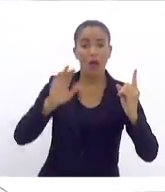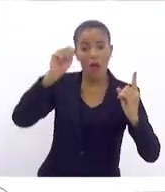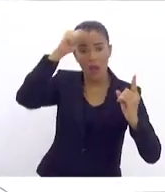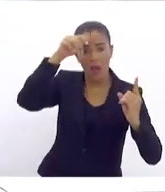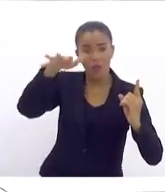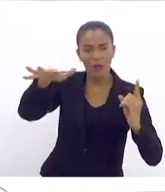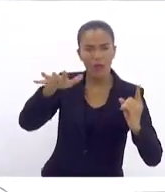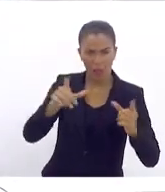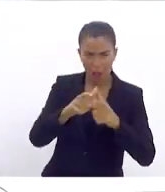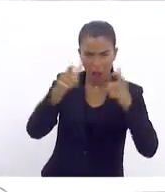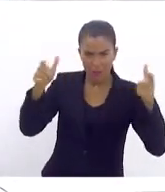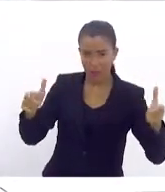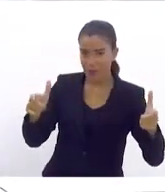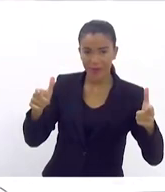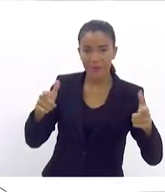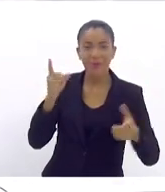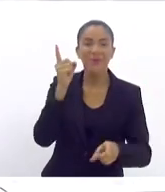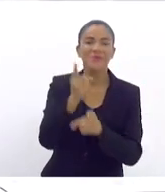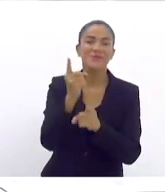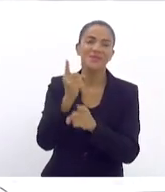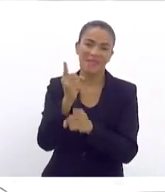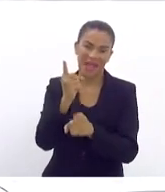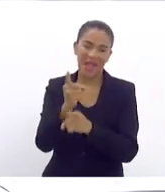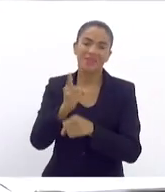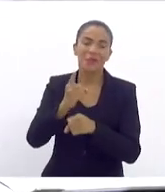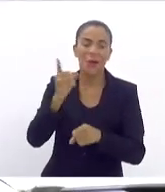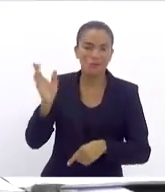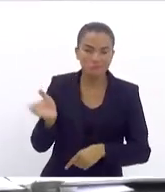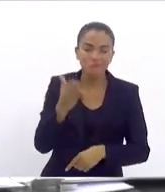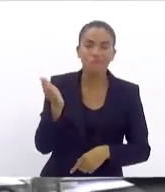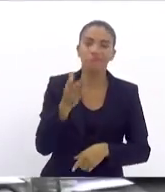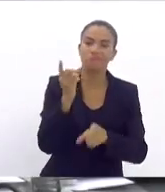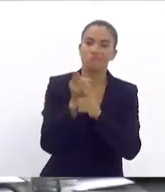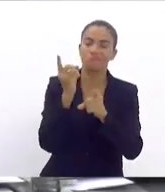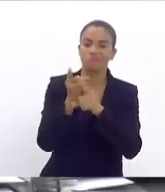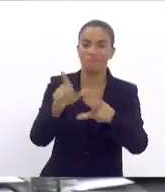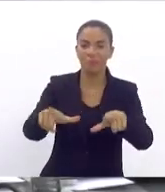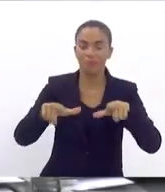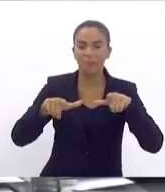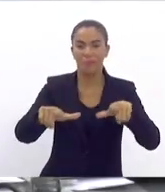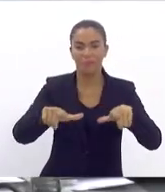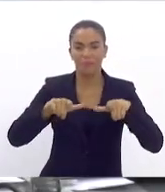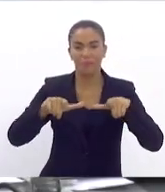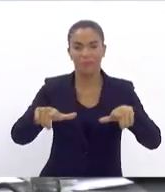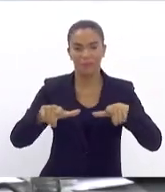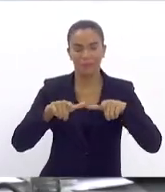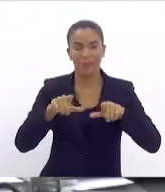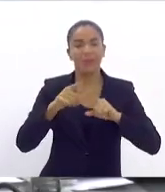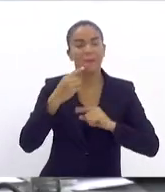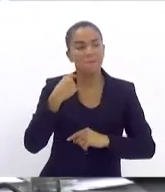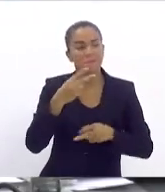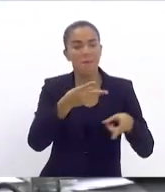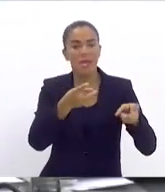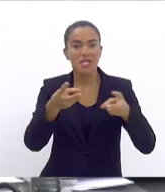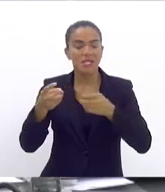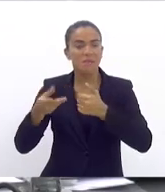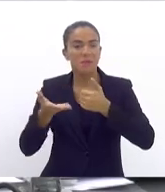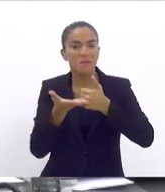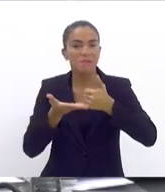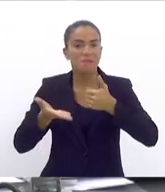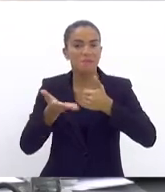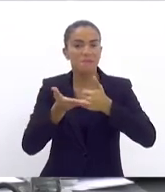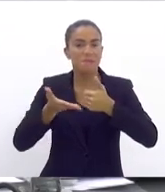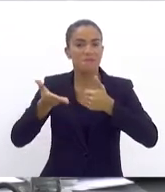o que está acontecendo é que o diagnóstico está acontecendo. A gente está percebendo níveis de maneira muito mais clara.